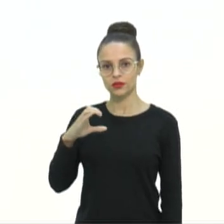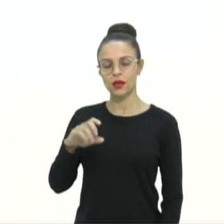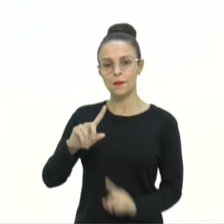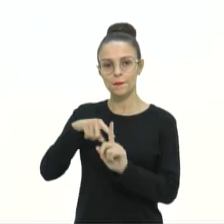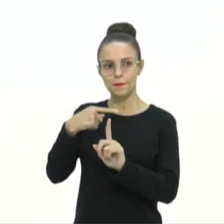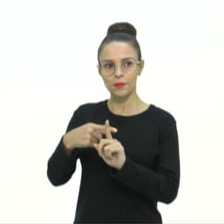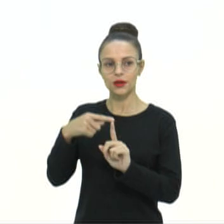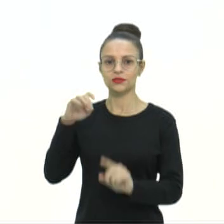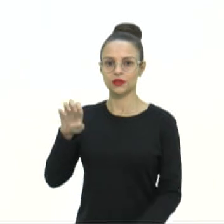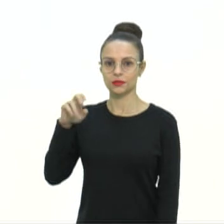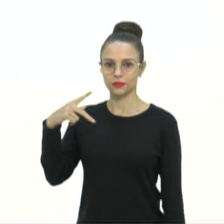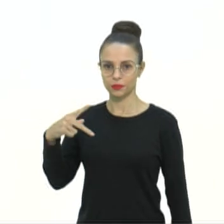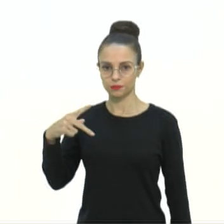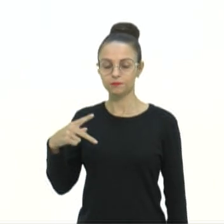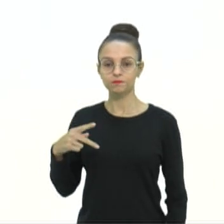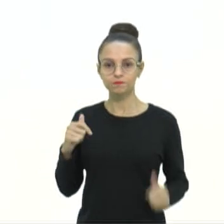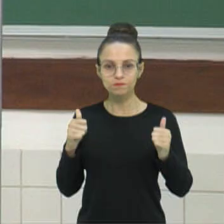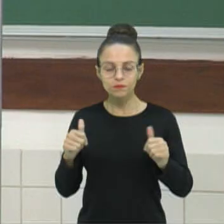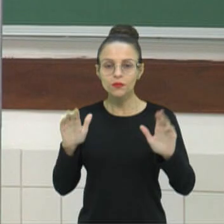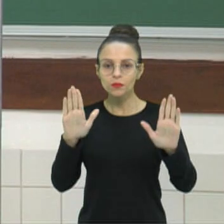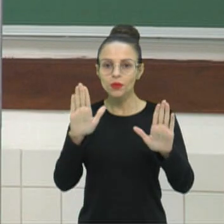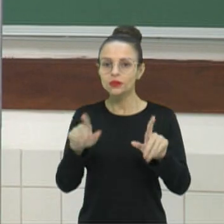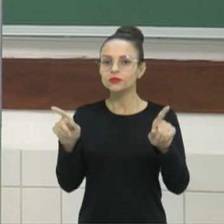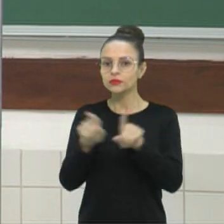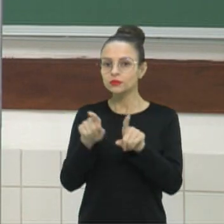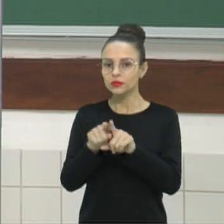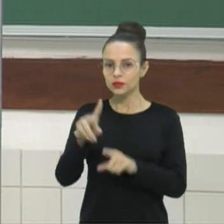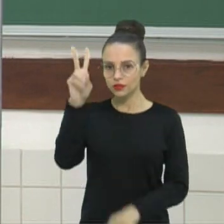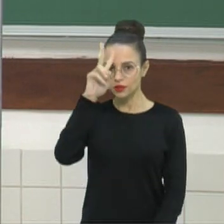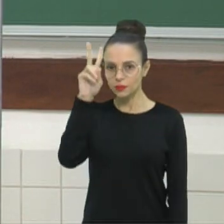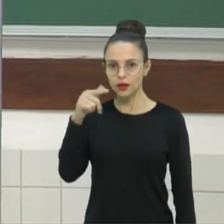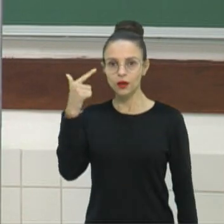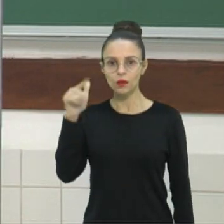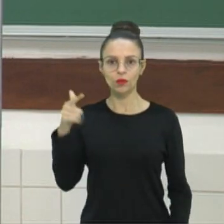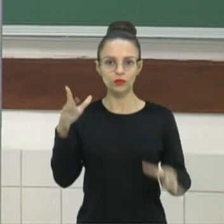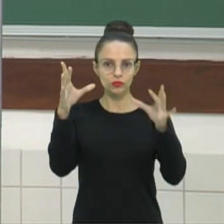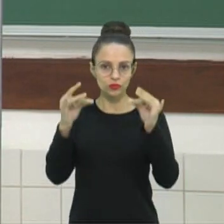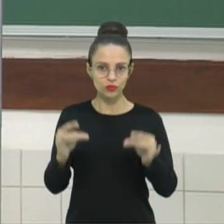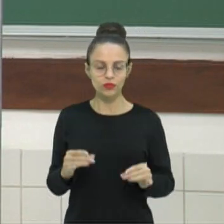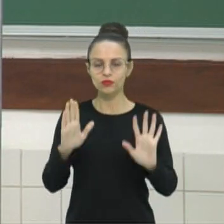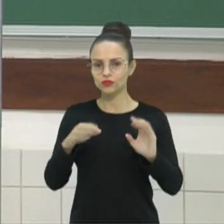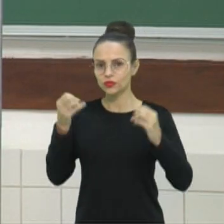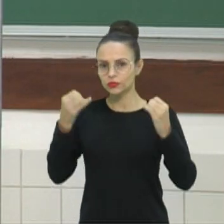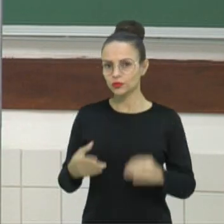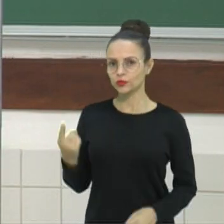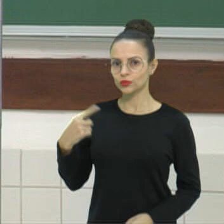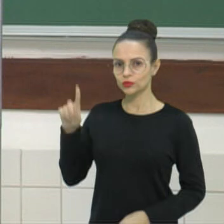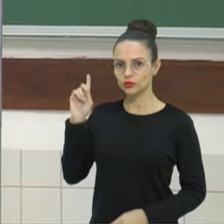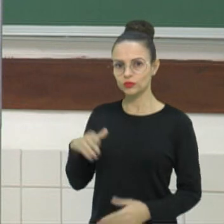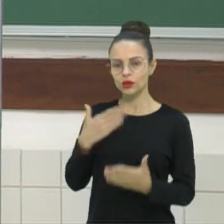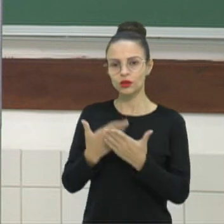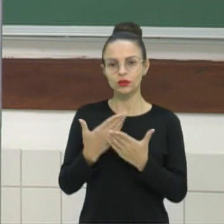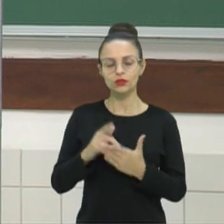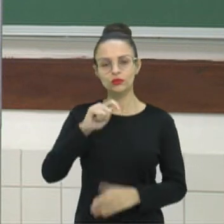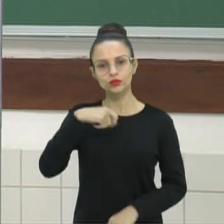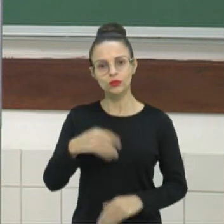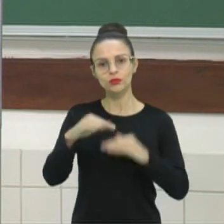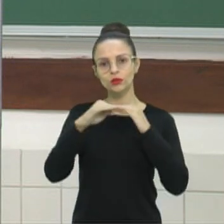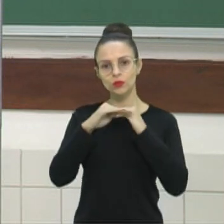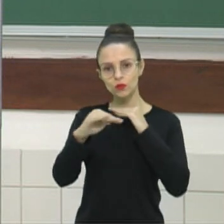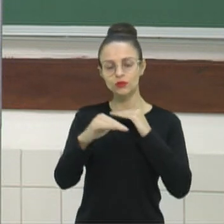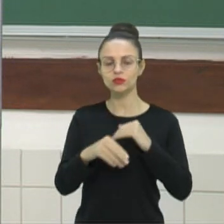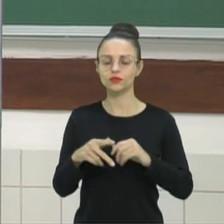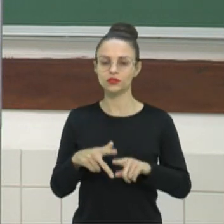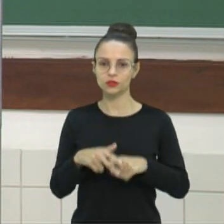as energias potenciais. Mas além disso, a gente tem que lembrar de um outro detalhe. Nós falamos na aula anterior sobre a conservação da